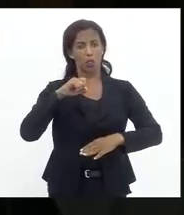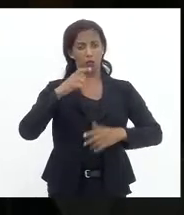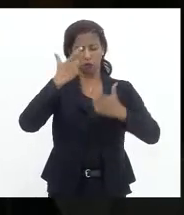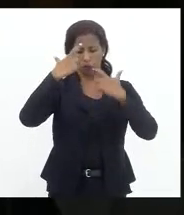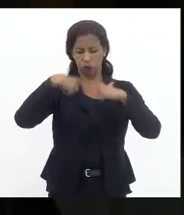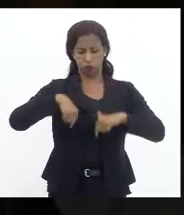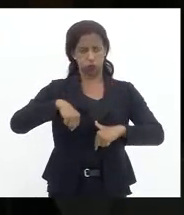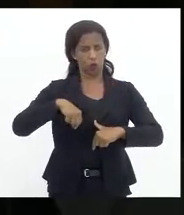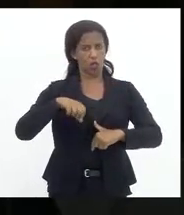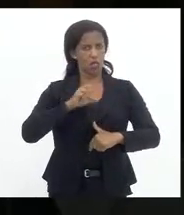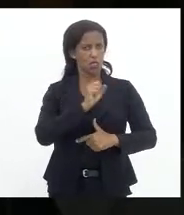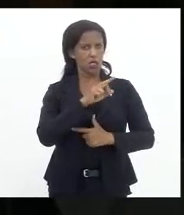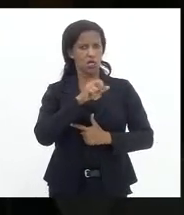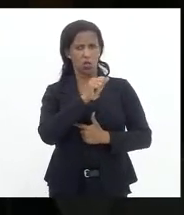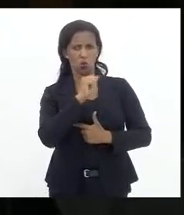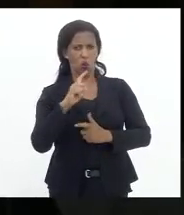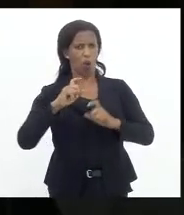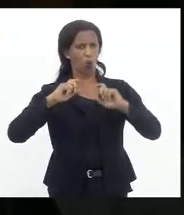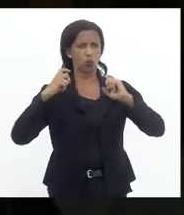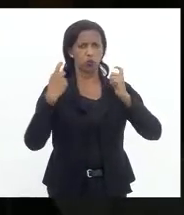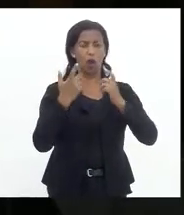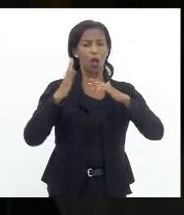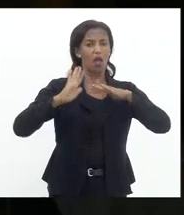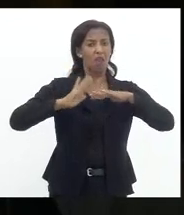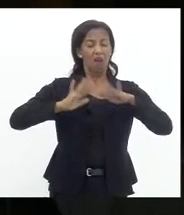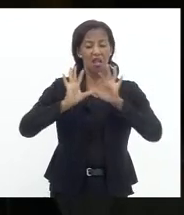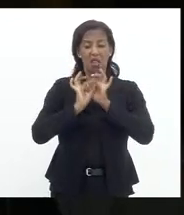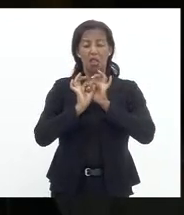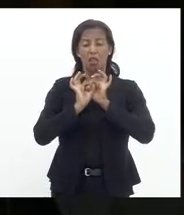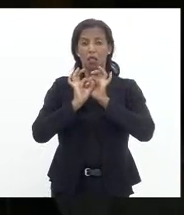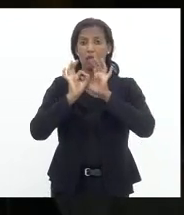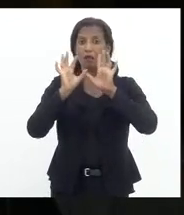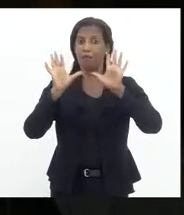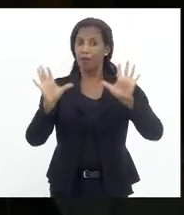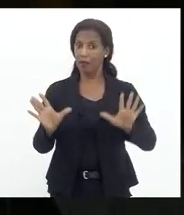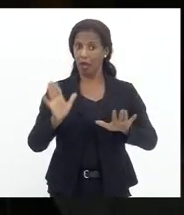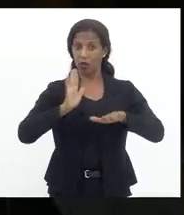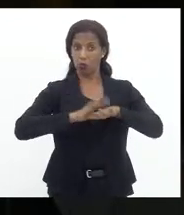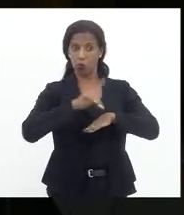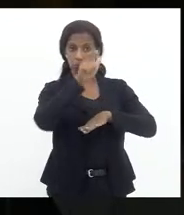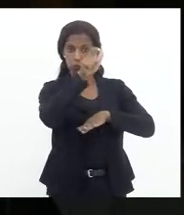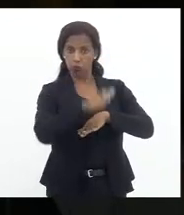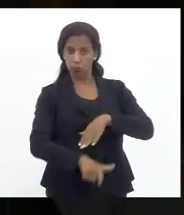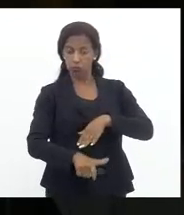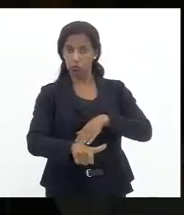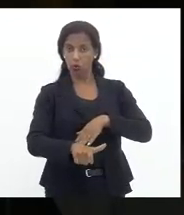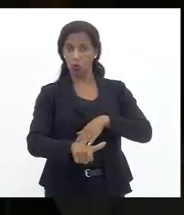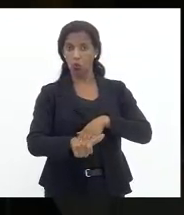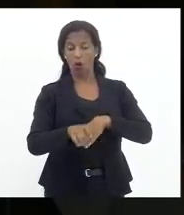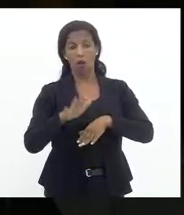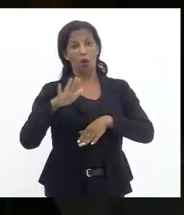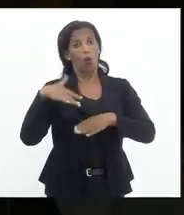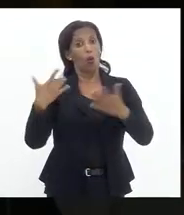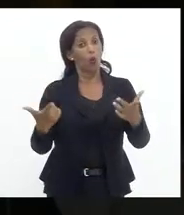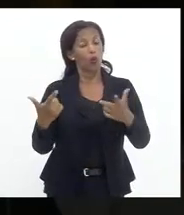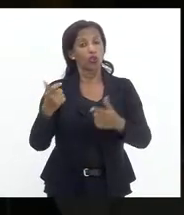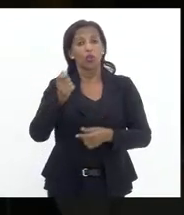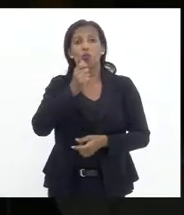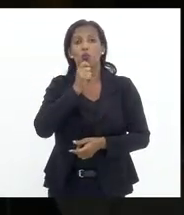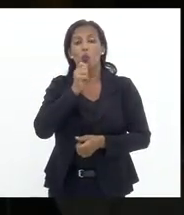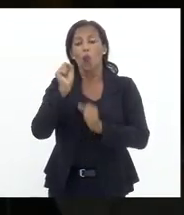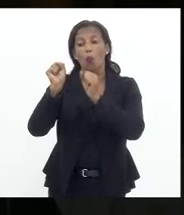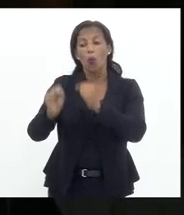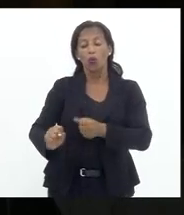for, nós, em absoluta defesa da liberdade do indivíduo, uma vez que não cabe ao